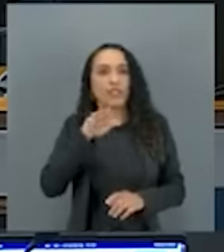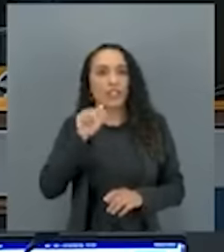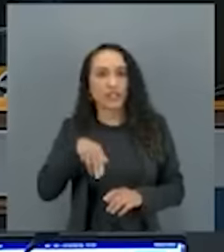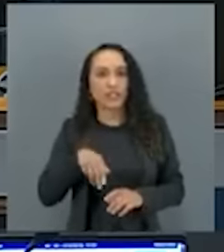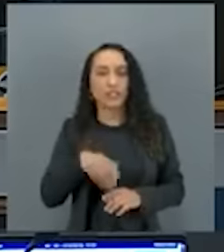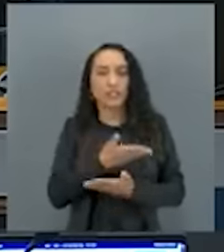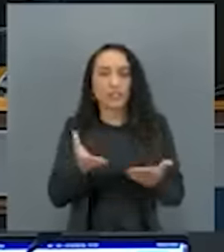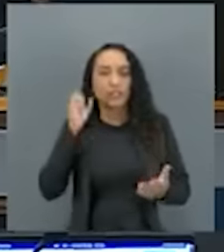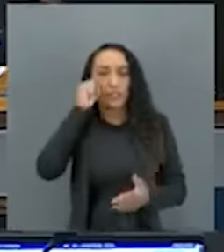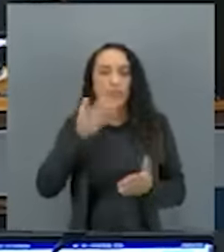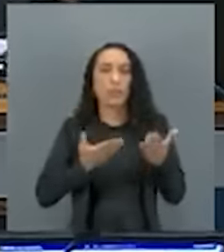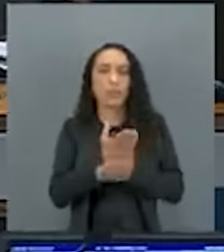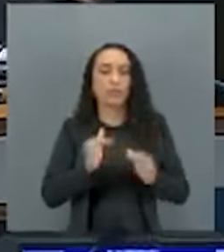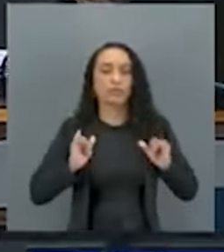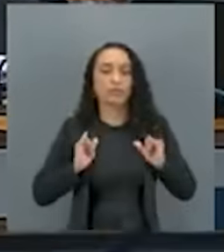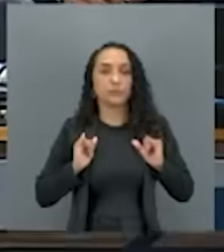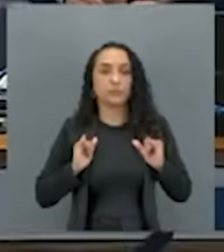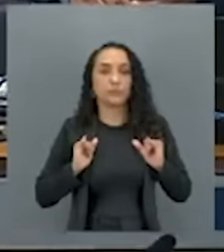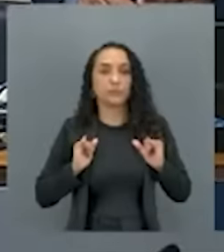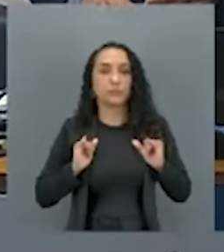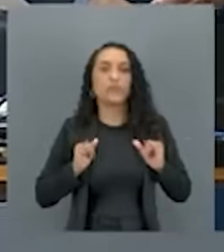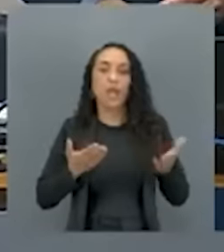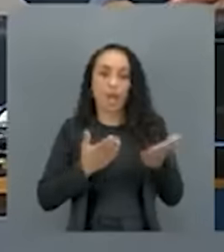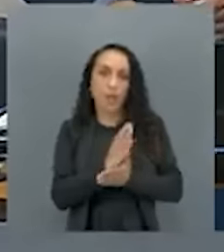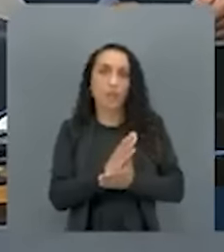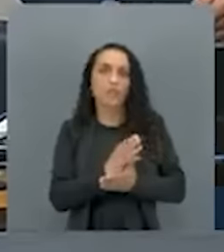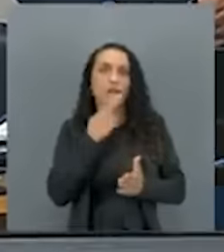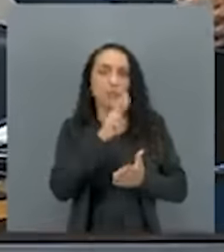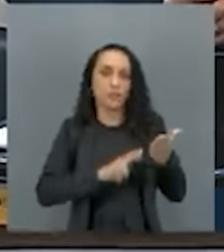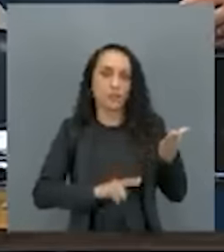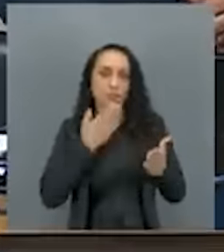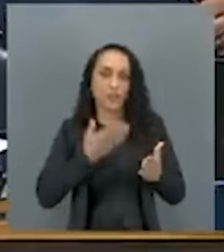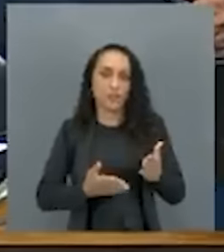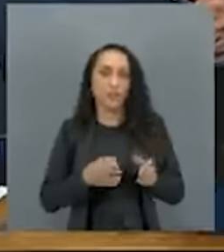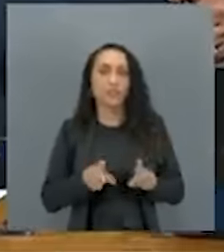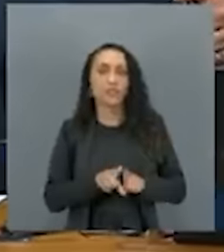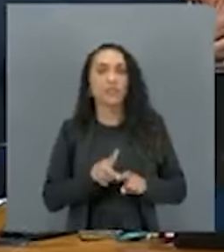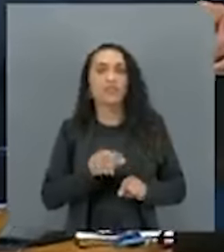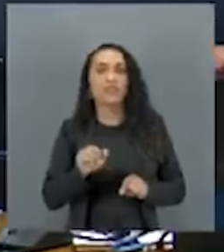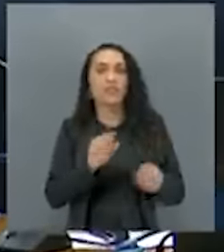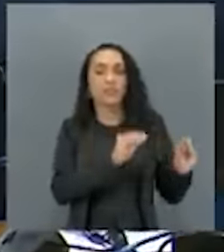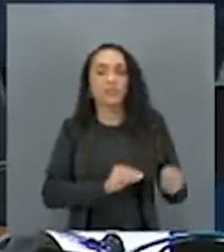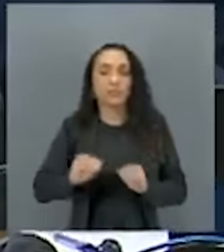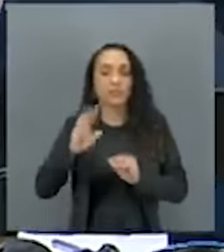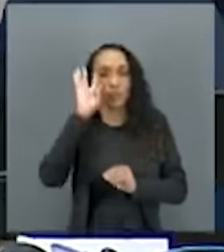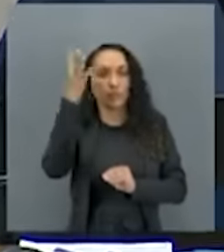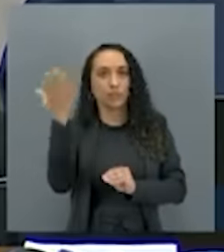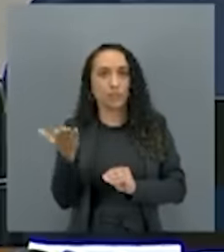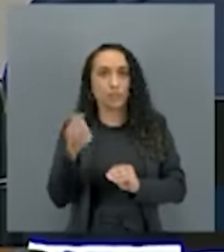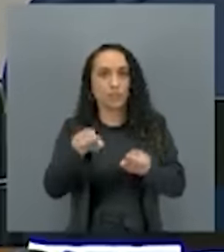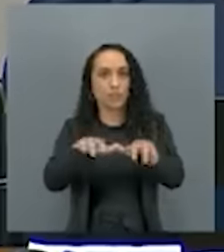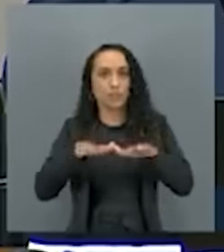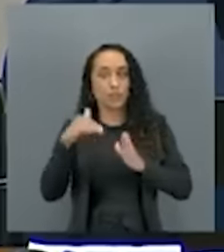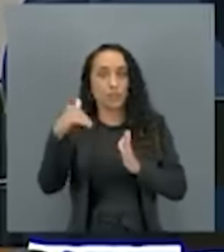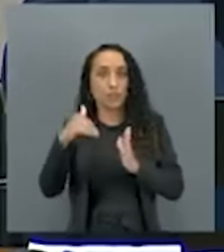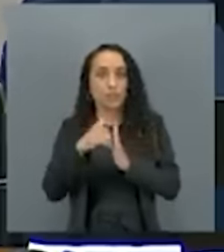senadores senadoras que aprova permane como se encontram tá aprovado o requerimento que vai para decisão agora do plenário do